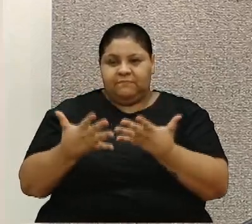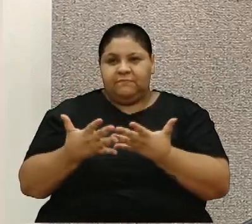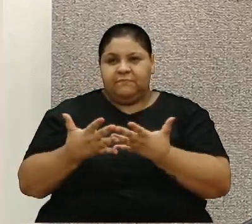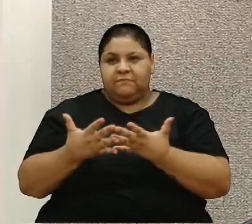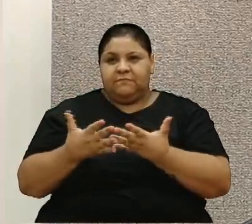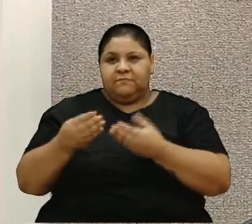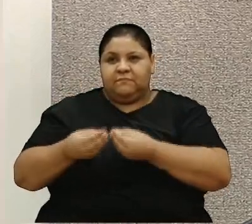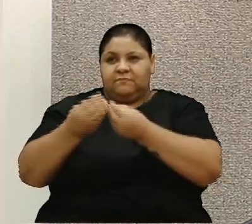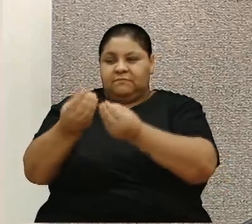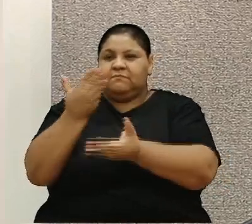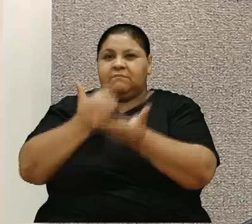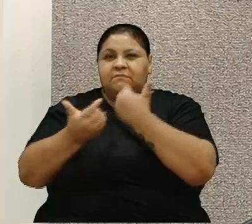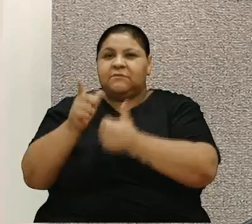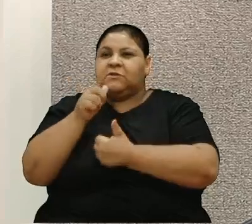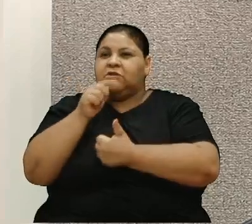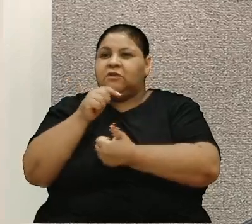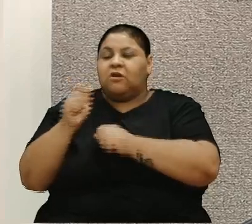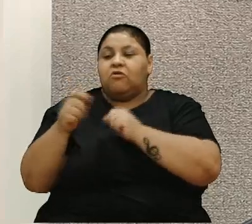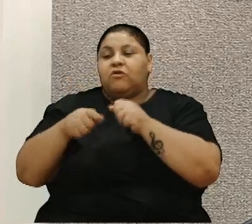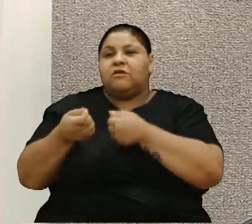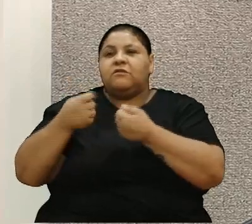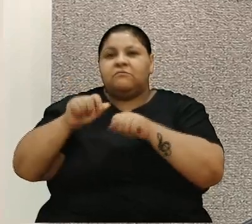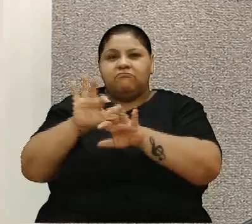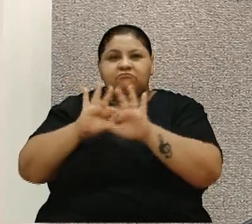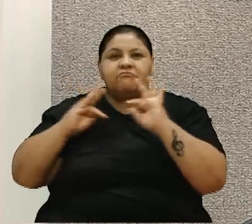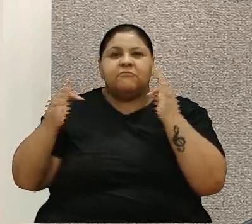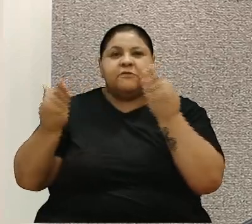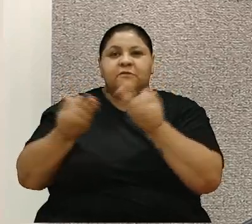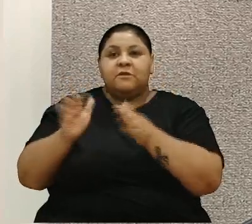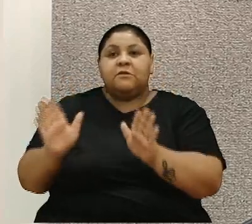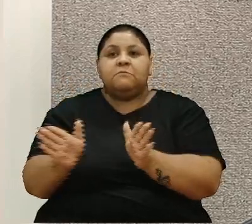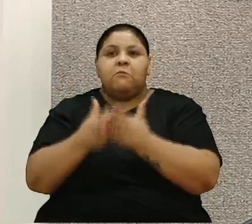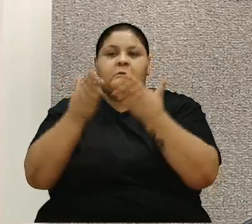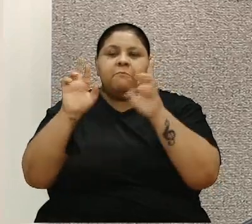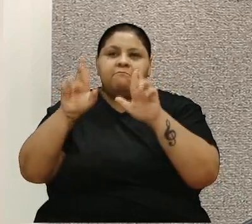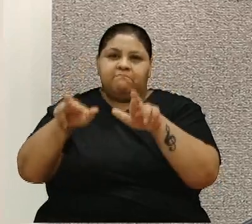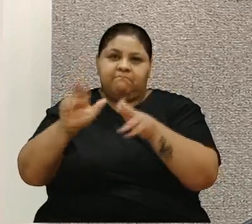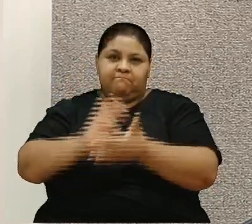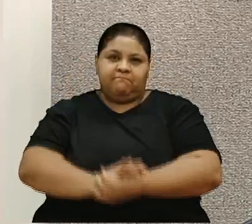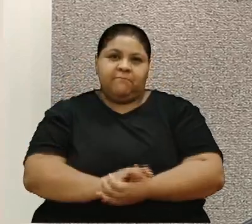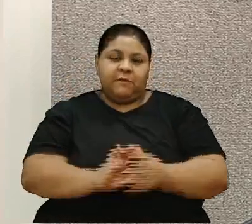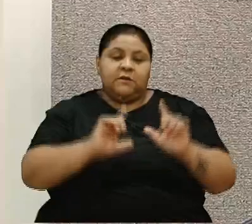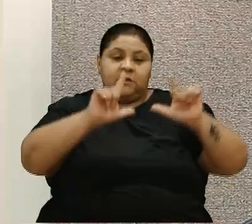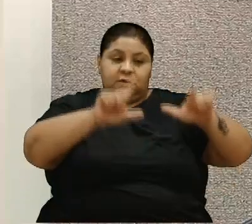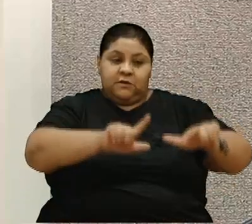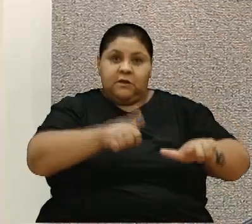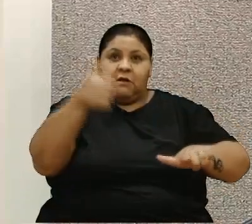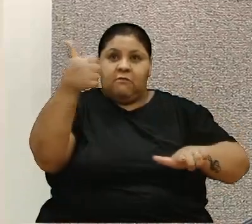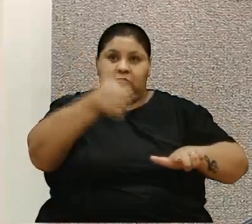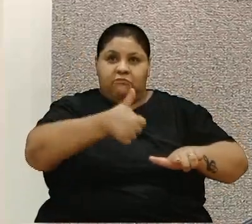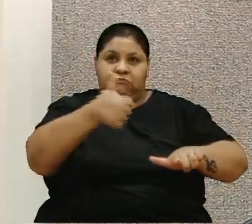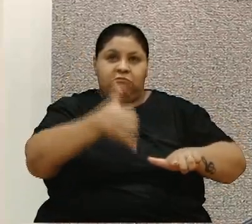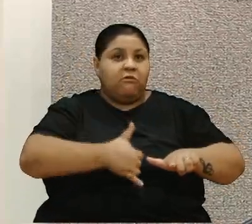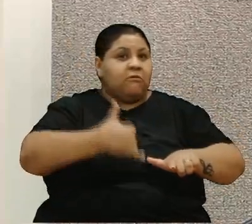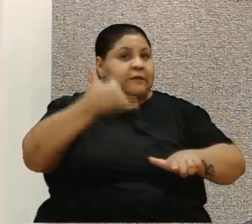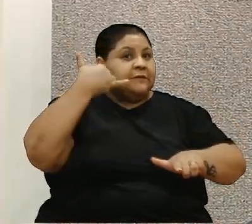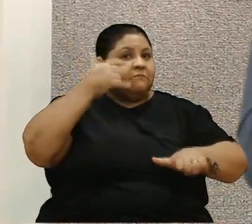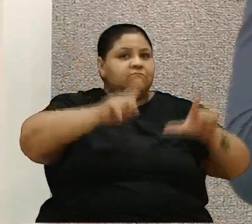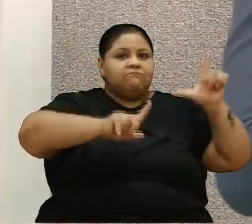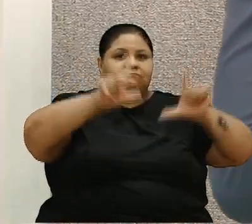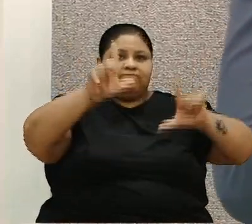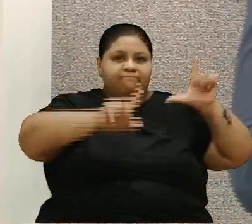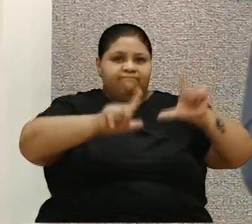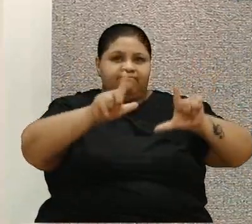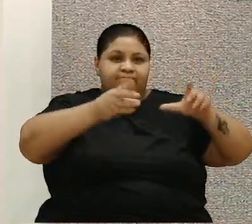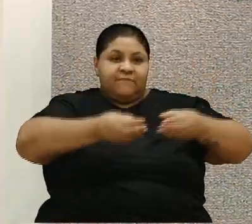levando alimentos, água e o que mais fosse necessário às famílias carentes da região. Como sua casa foi uma das primeiras a ter telefone e televisão,